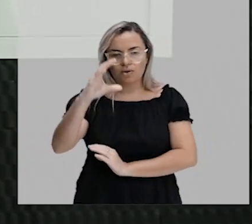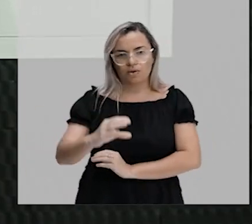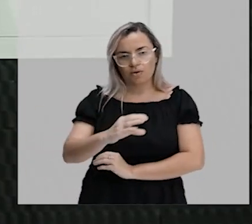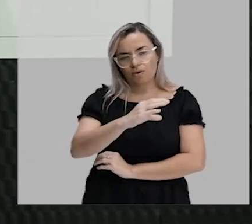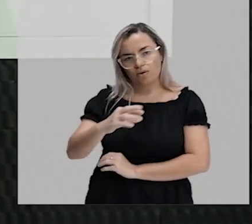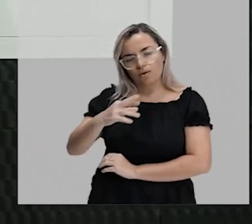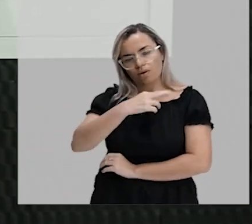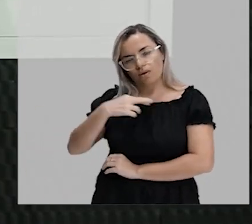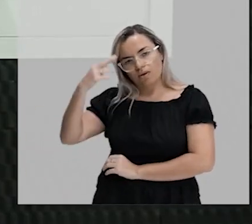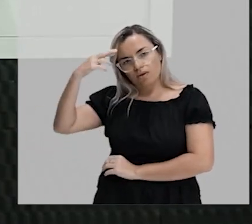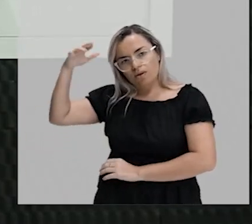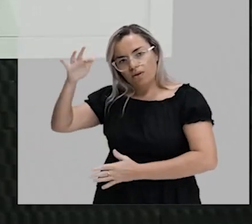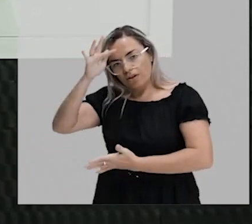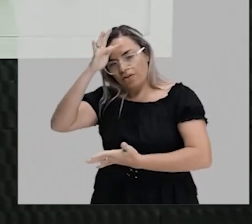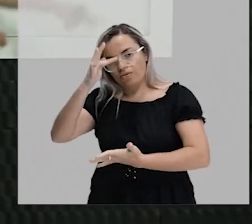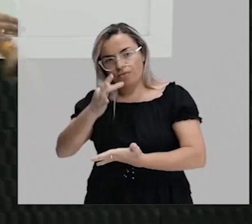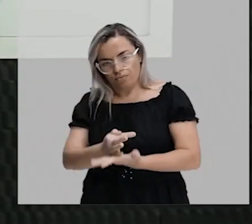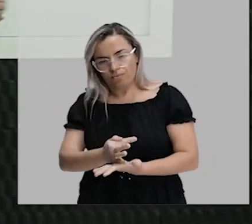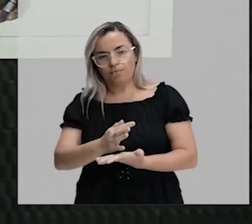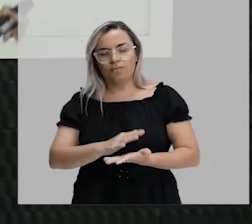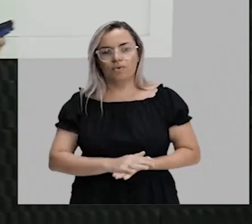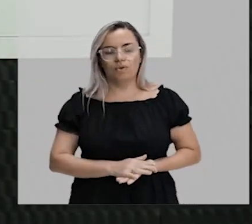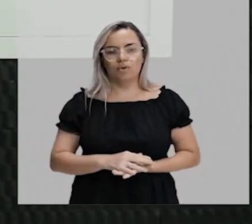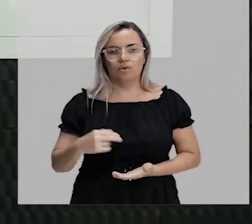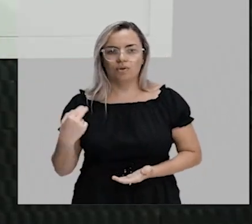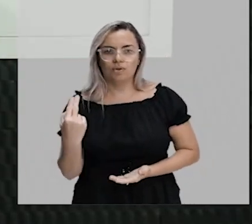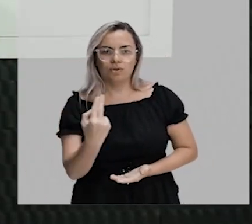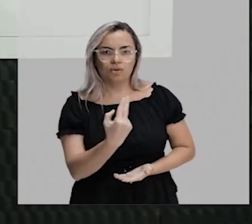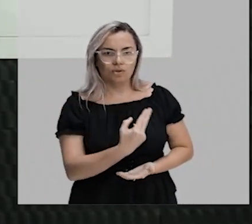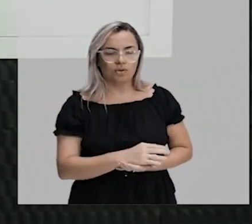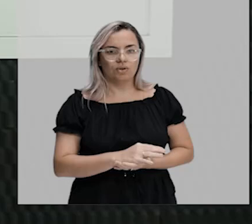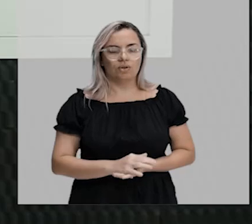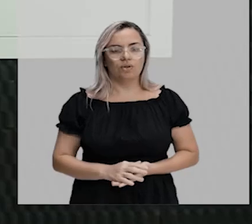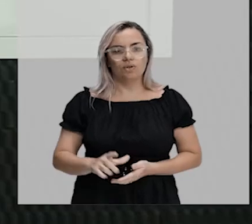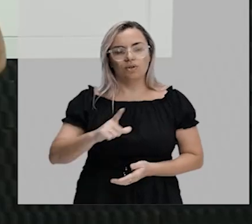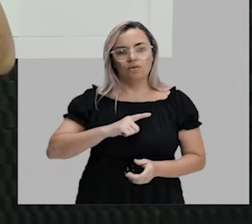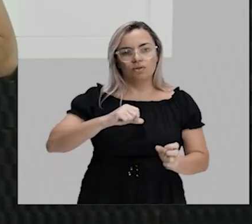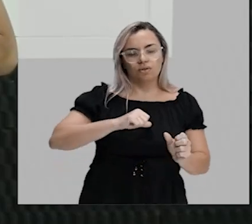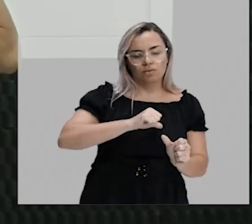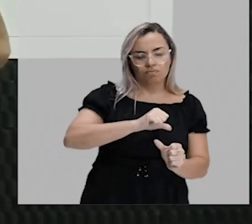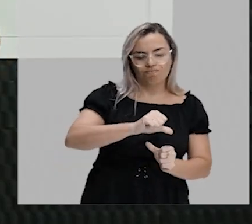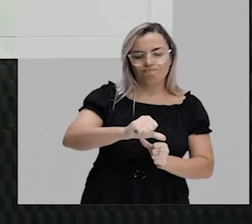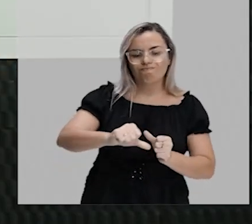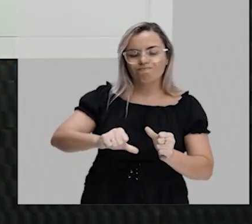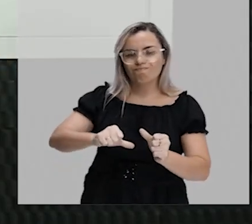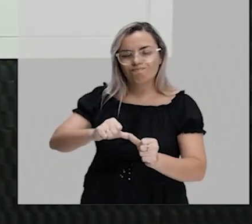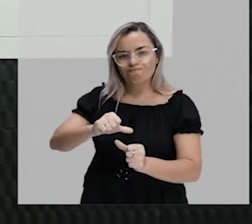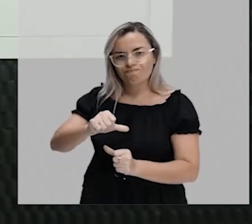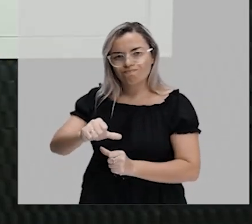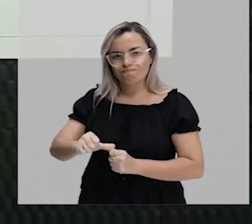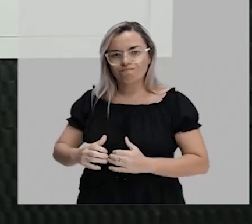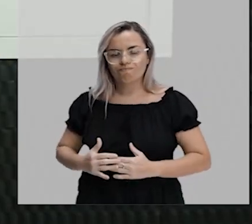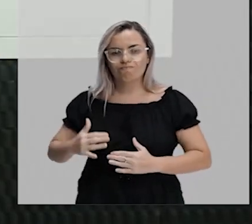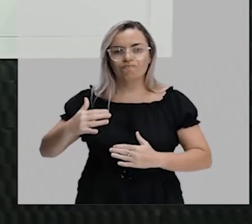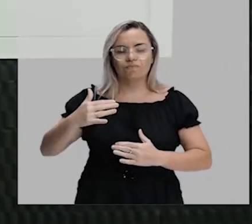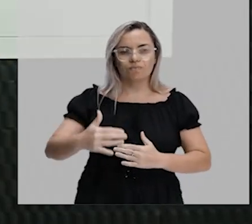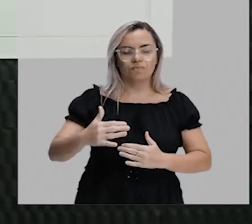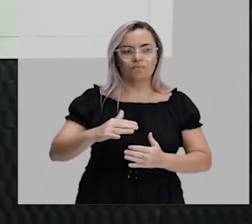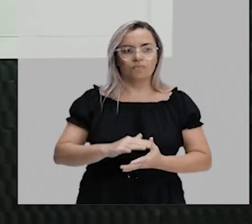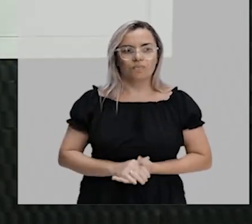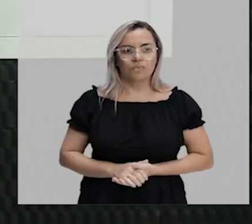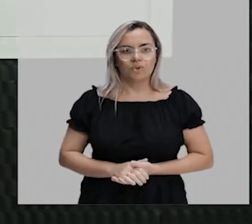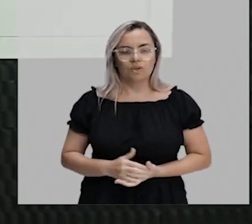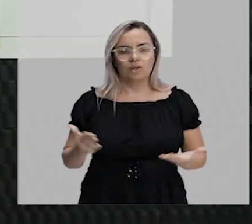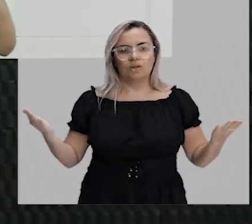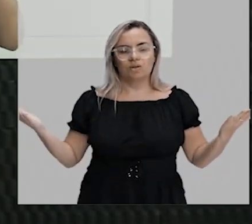e fé, ok? Então nós temos aqui esta grande mudança e também este outro passo, ok? Agora,